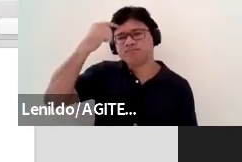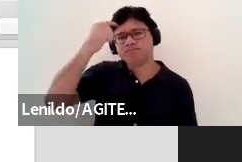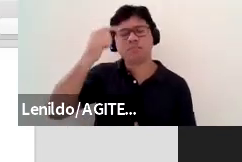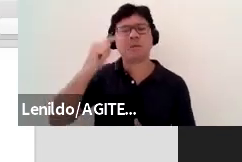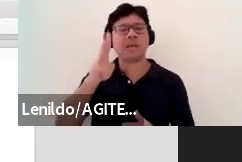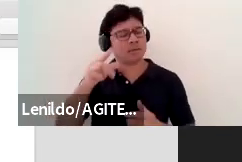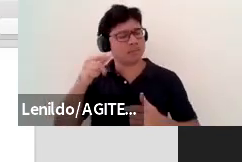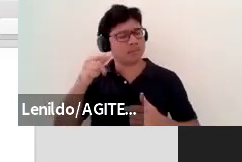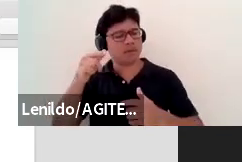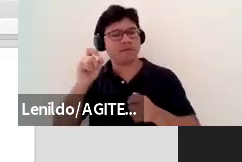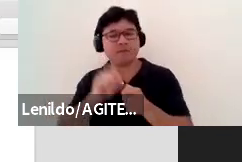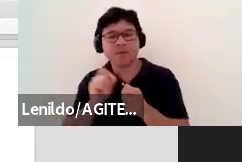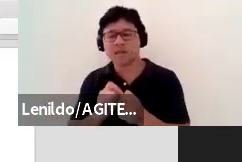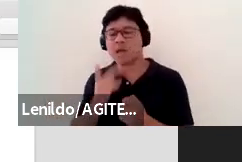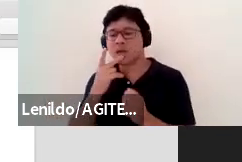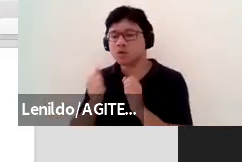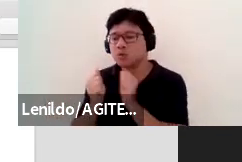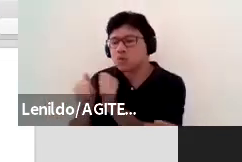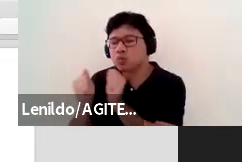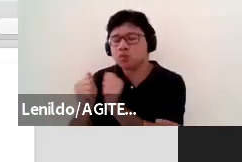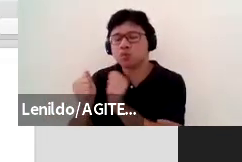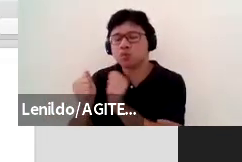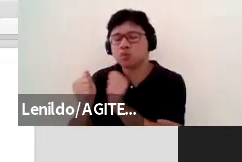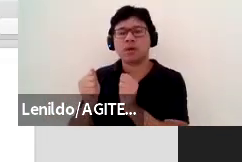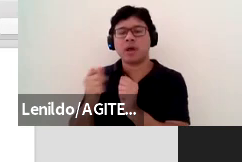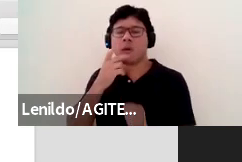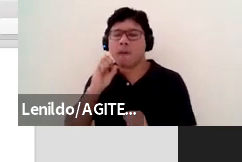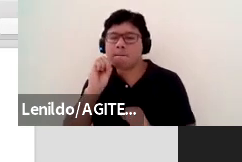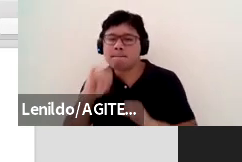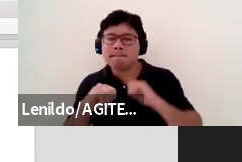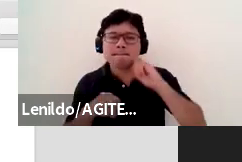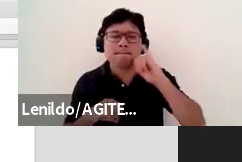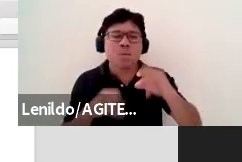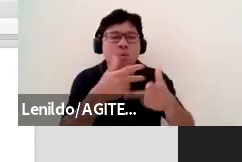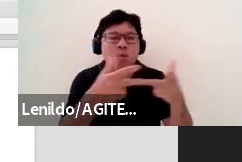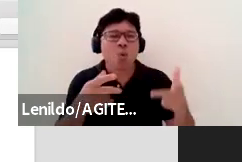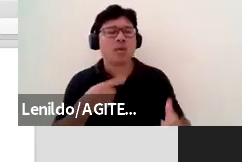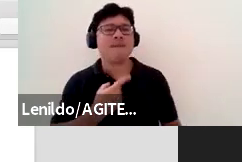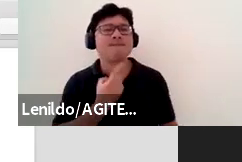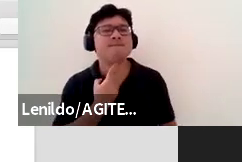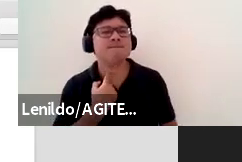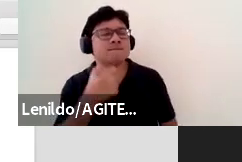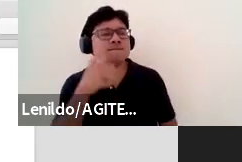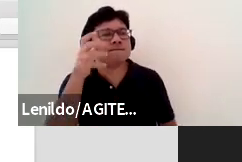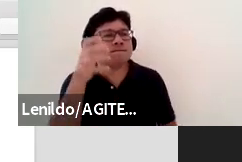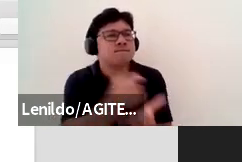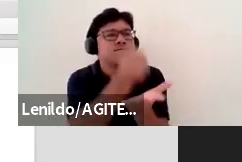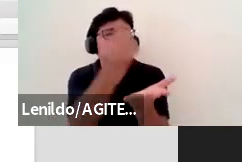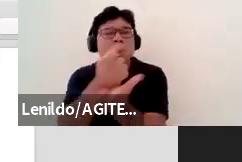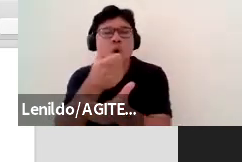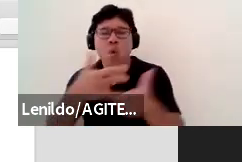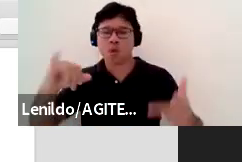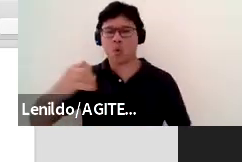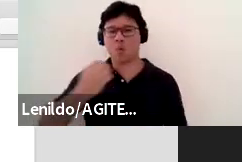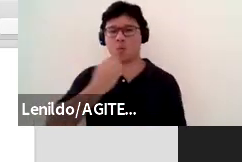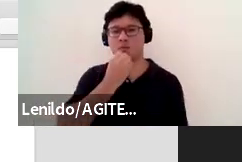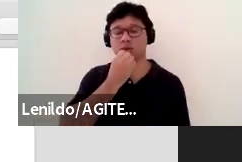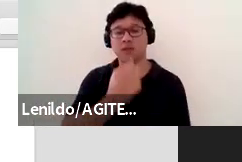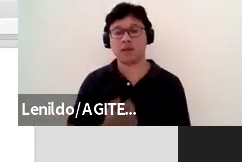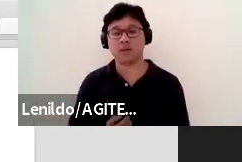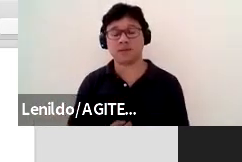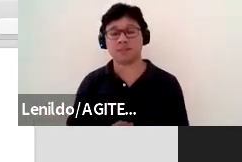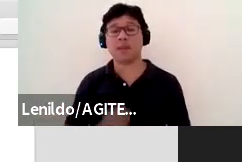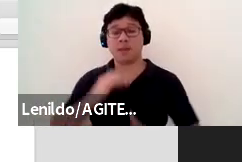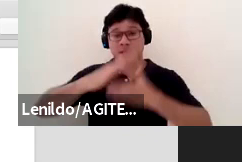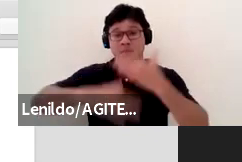fazer coisas em conjunto e flertando com as possibilidades para isso. E aí, em 2016, a gente se